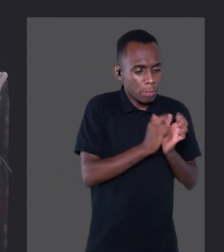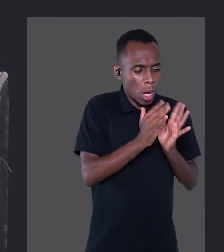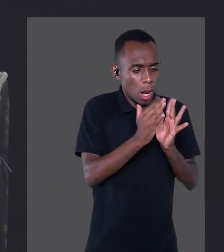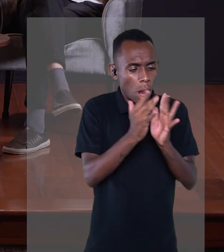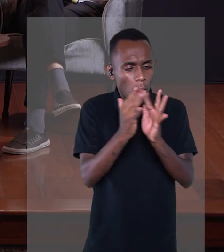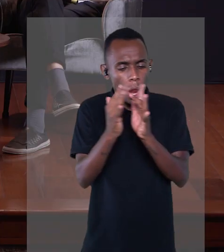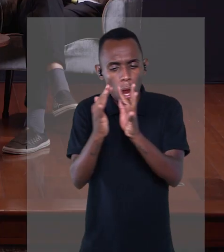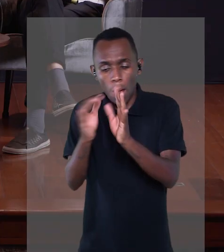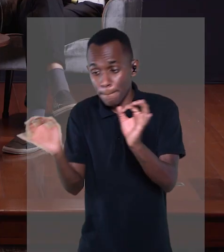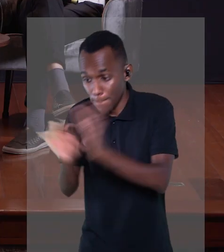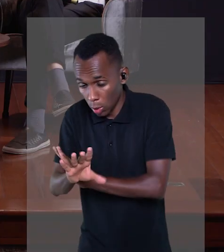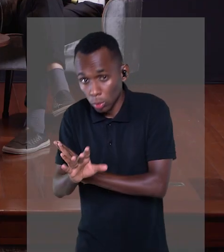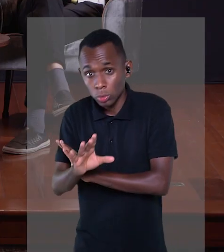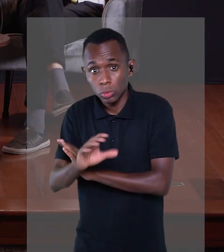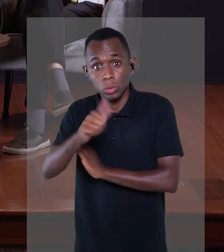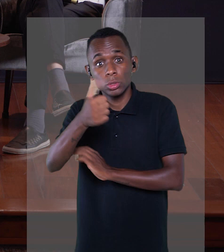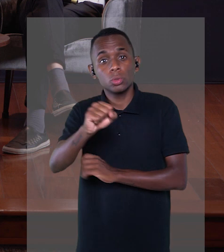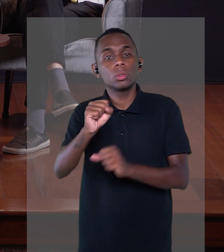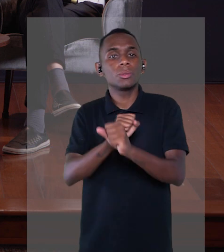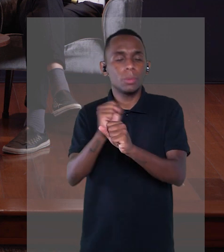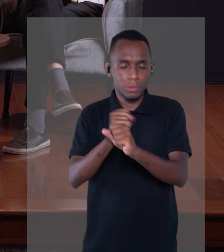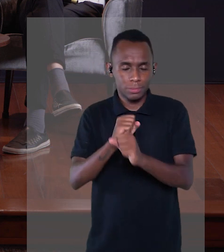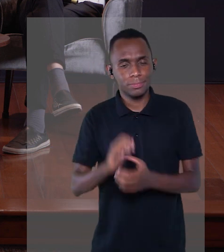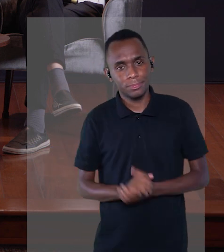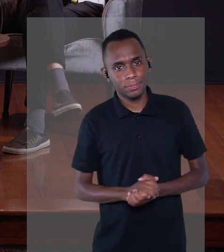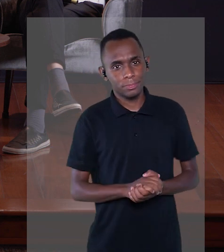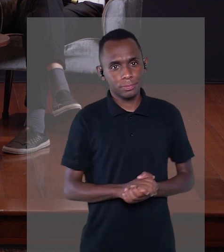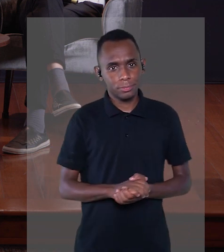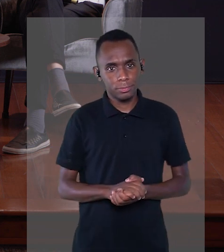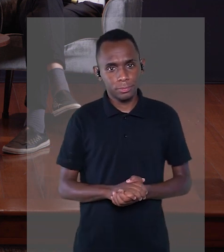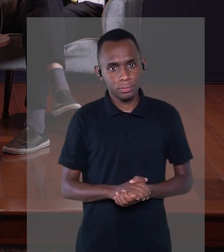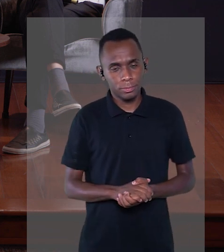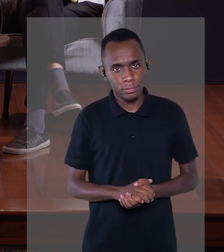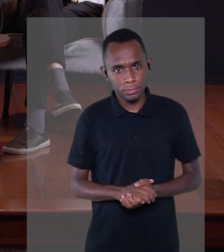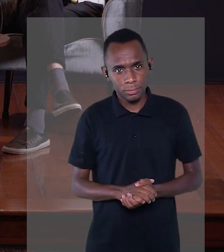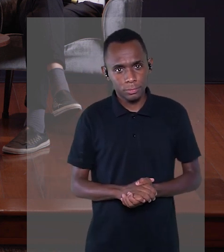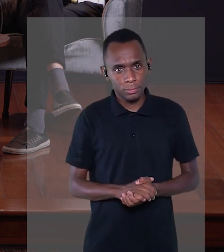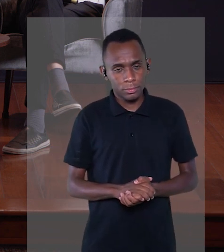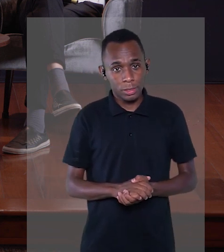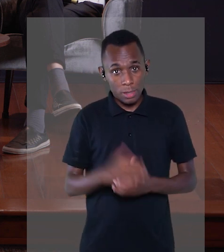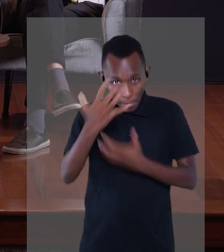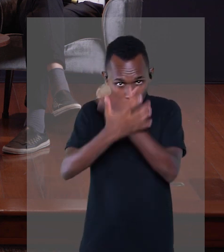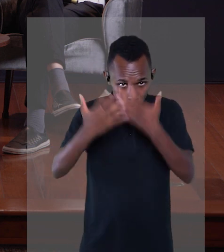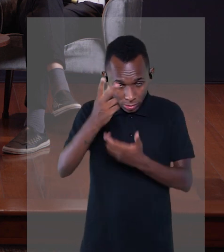anos. Esse chegou de uma vez, né? Vamos de mais Vida Verá?